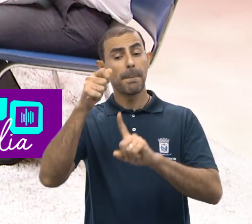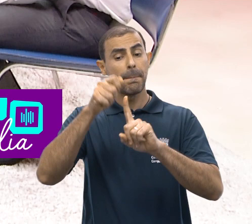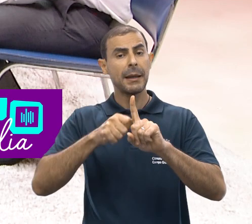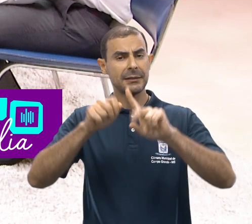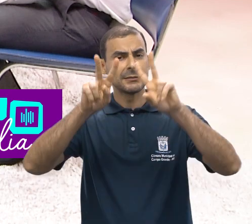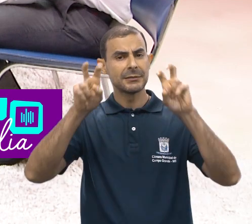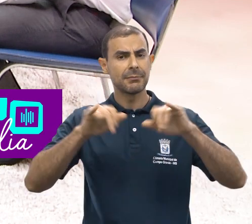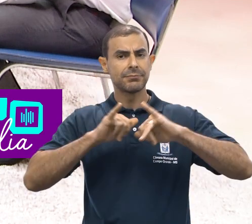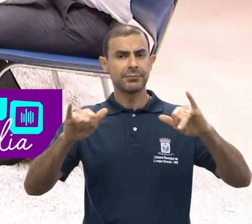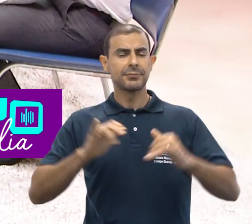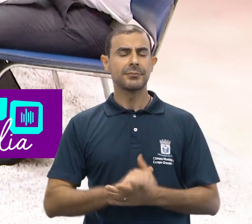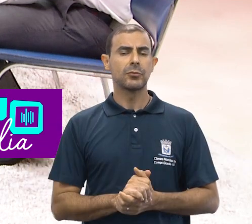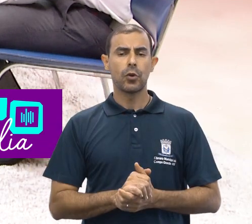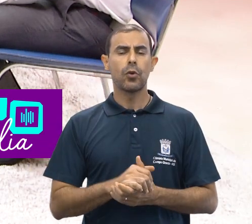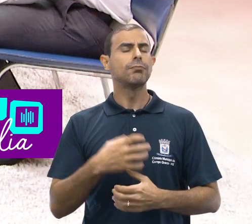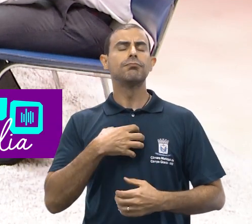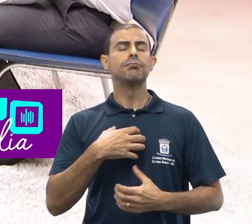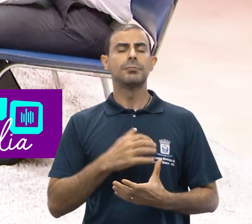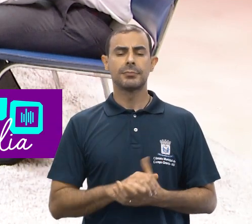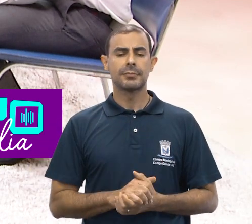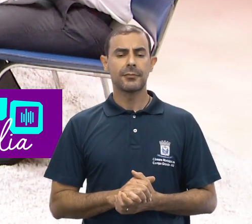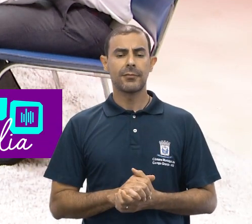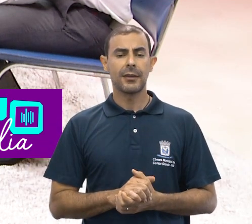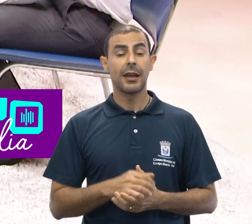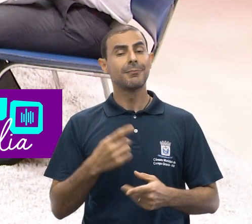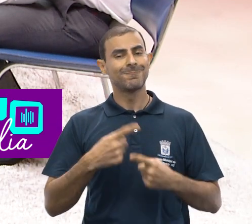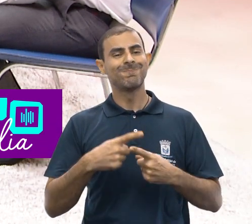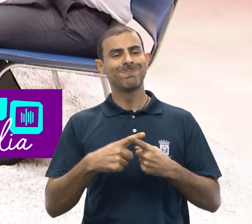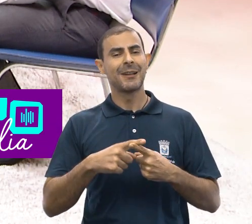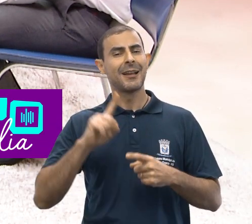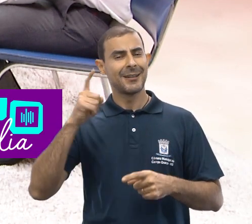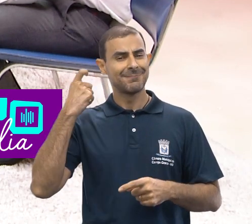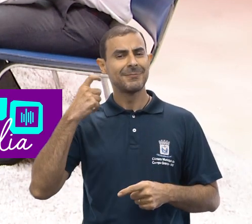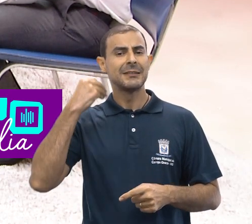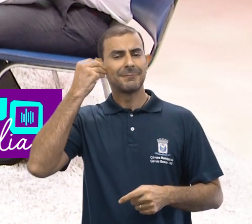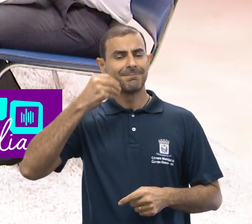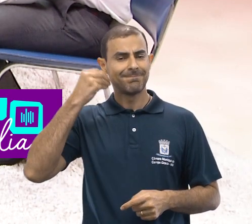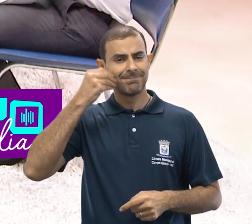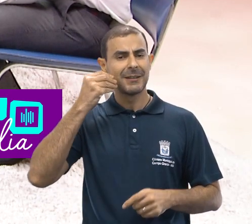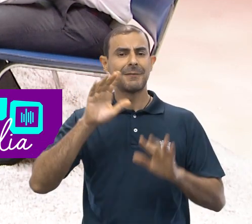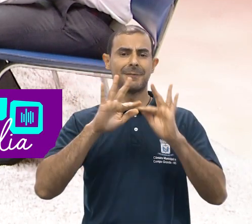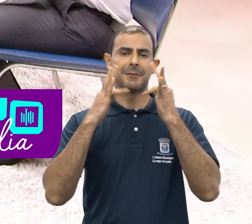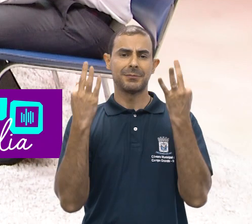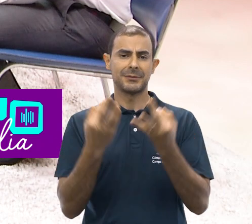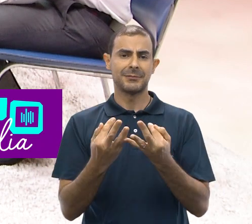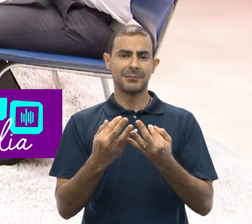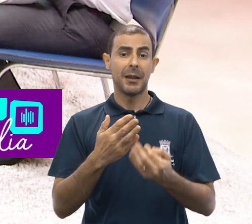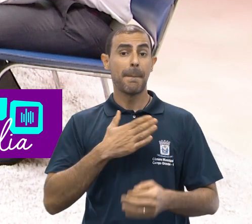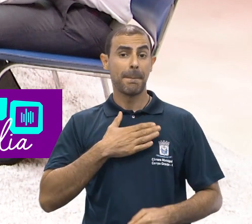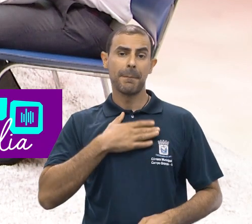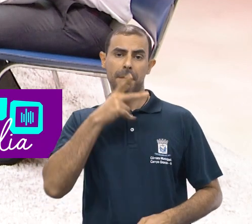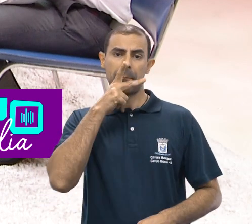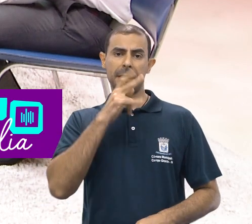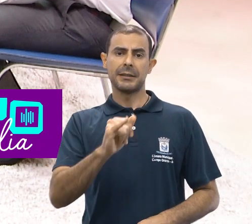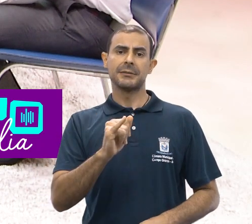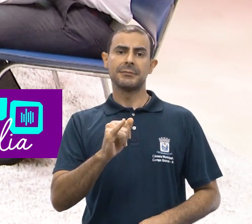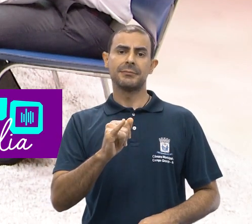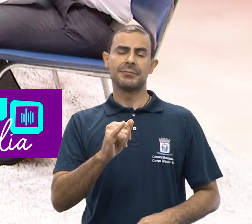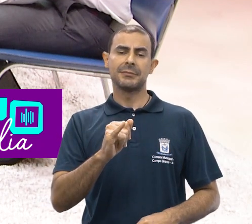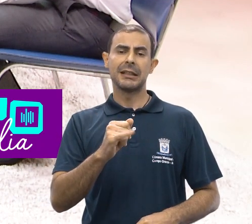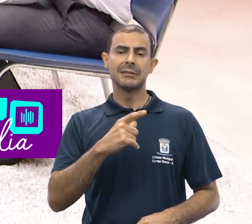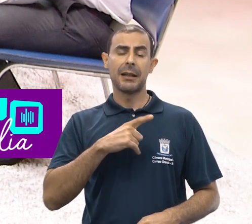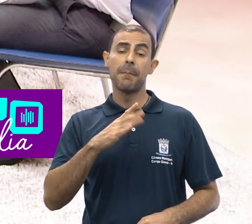ela? Acho que foi uma experiência familiar muito importante. O meu pai, ele faleceu,